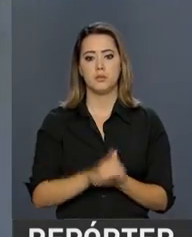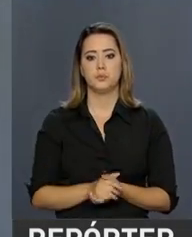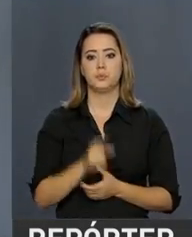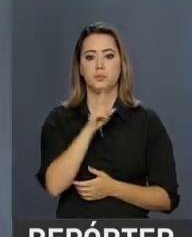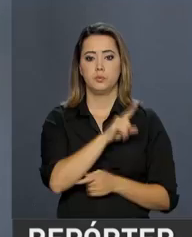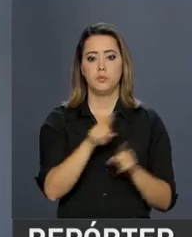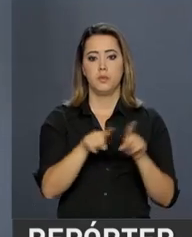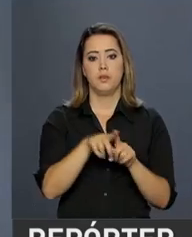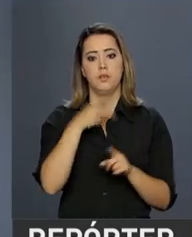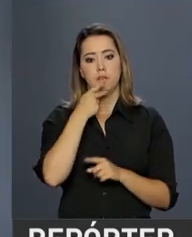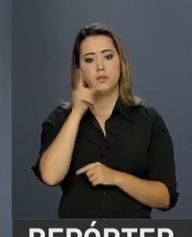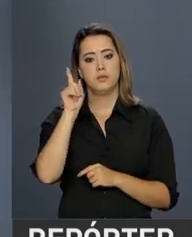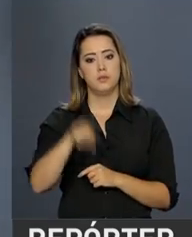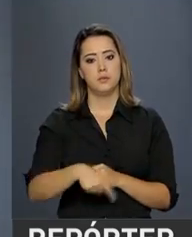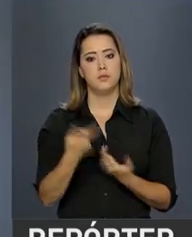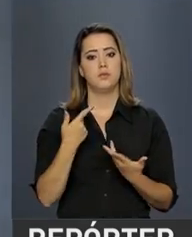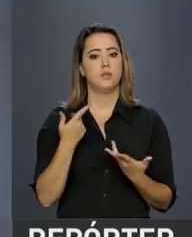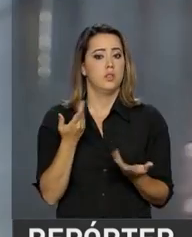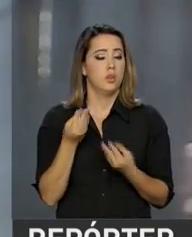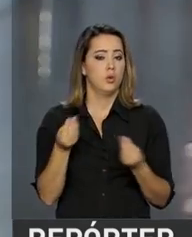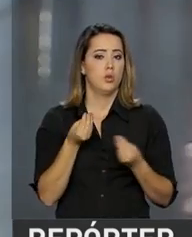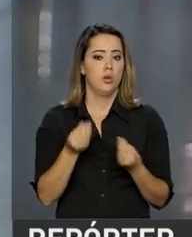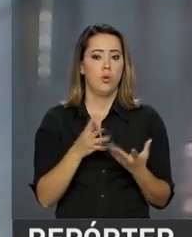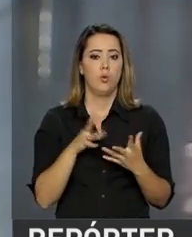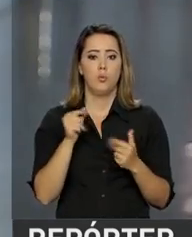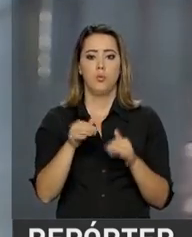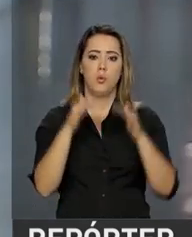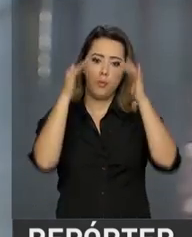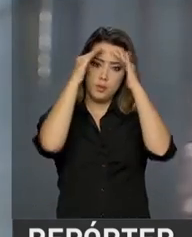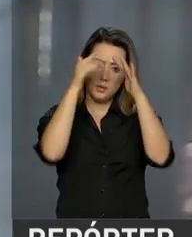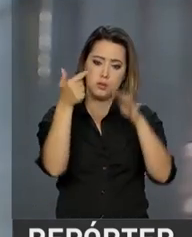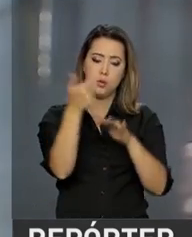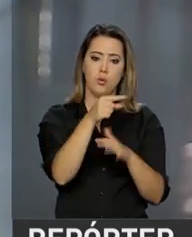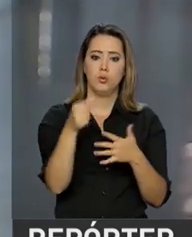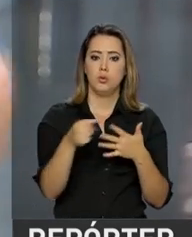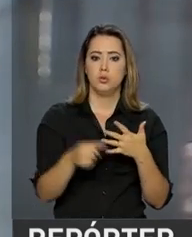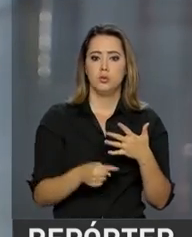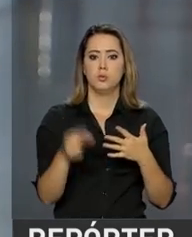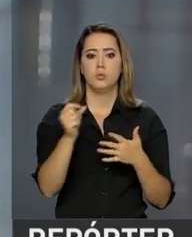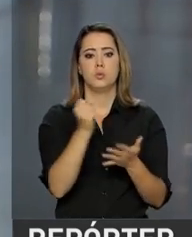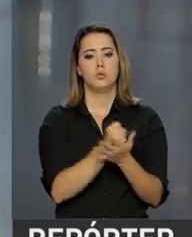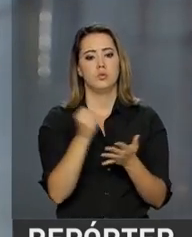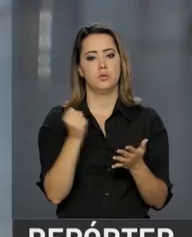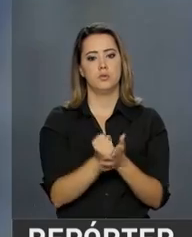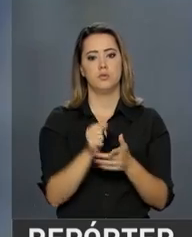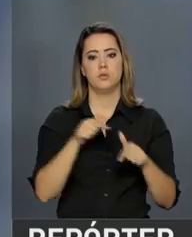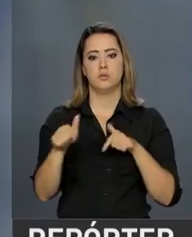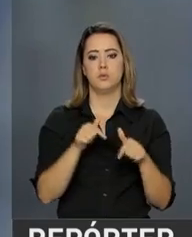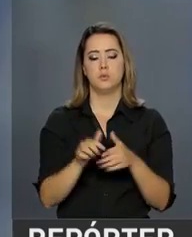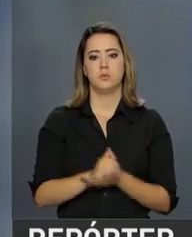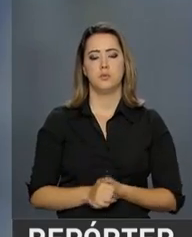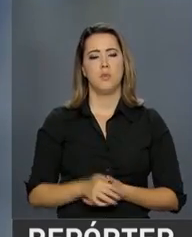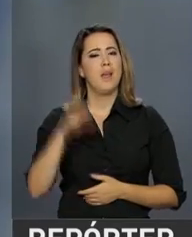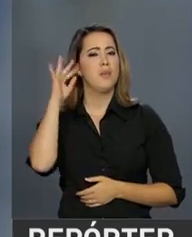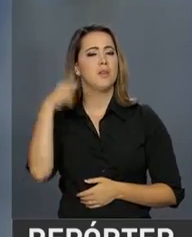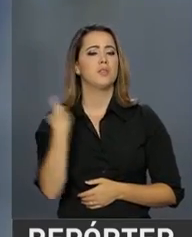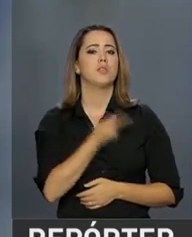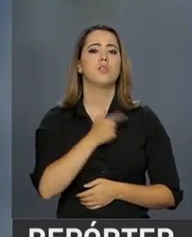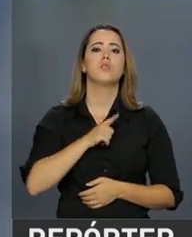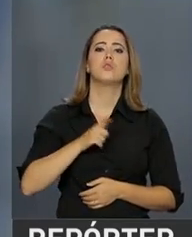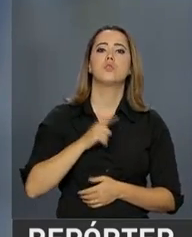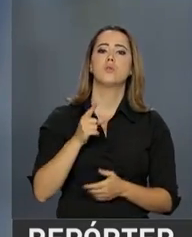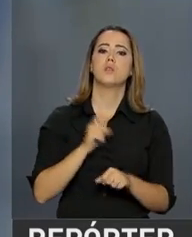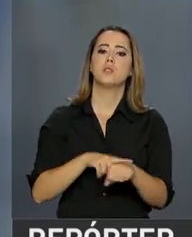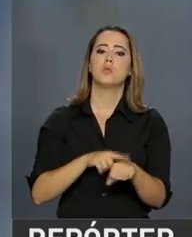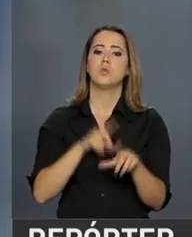da defende que seria inviável seguir outro tipo de contrato de trabalho imagina se nós tivéssemos um